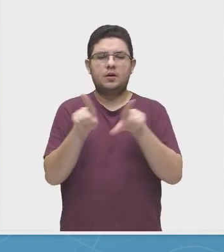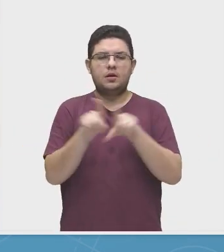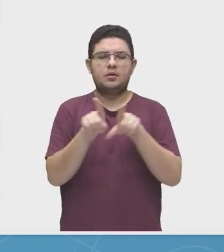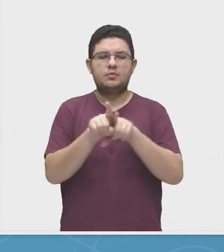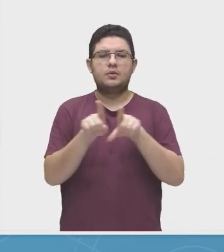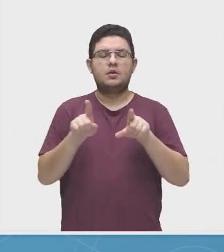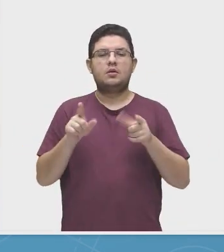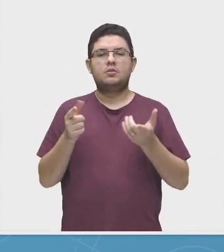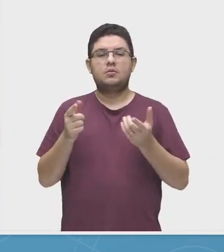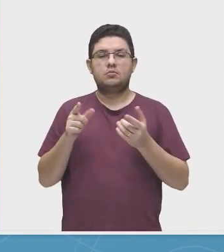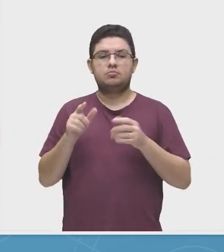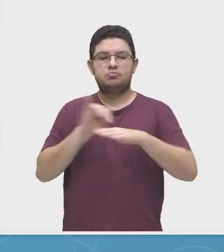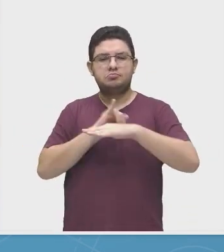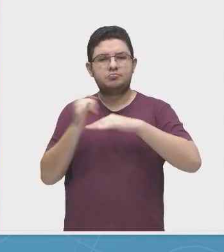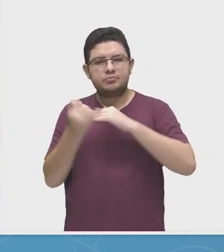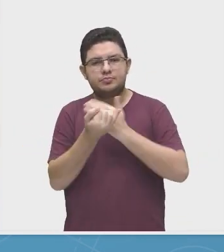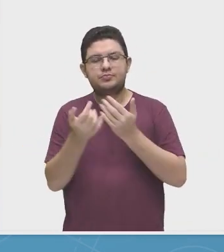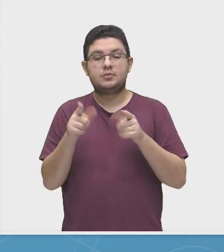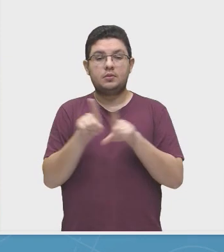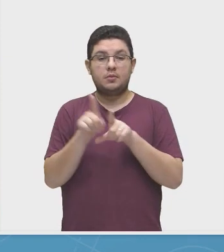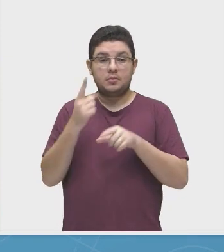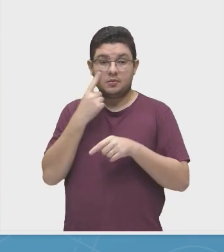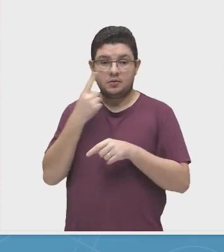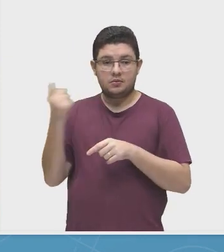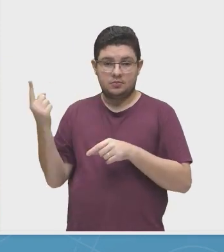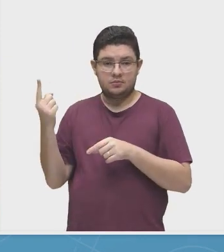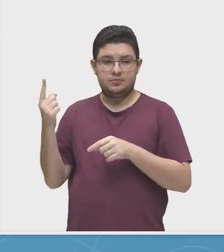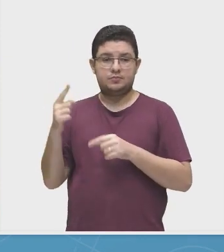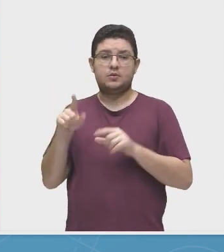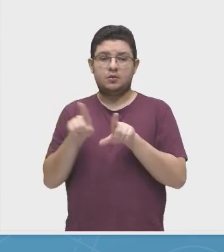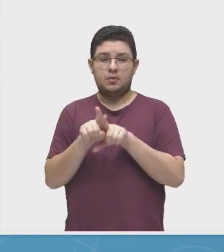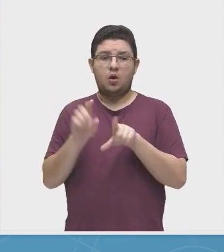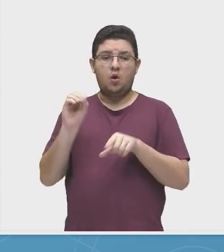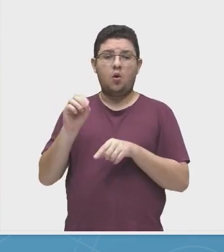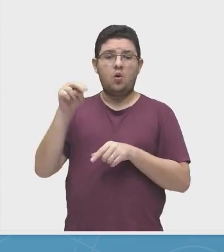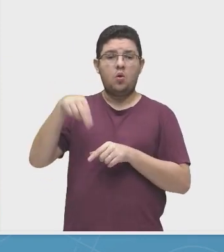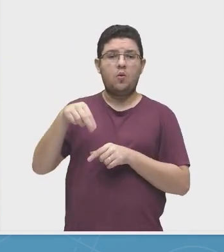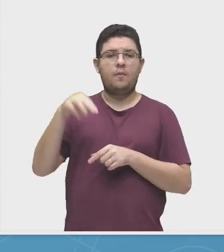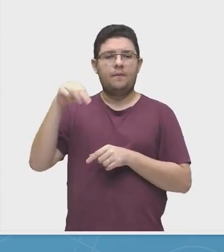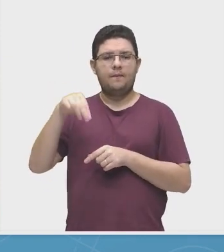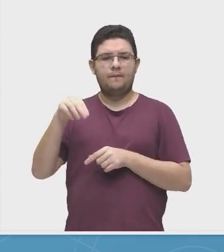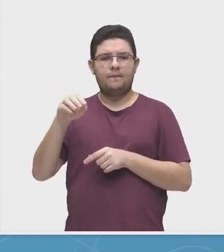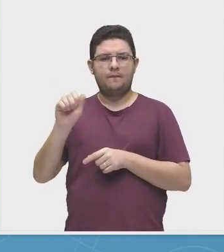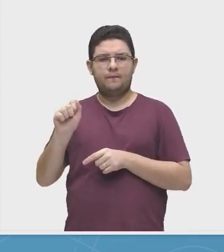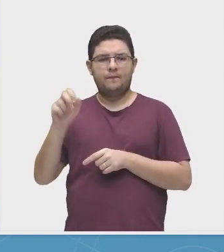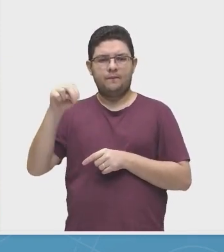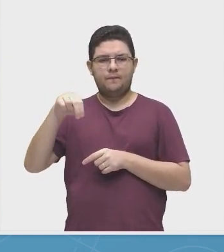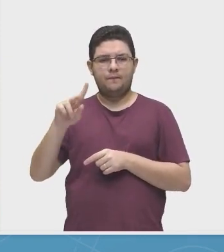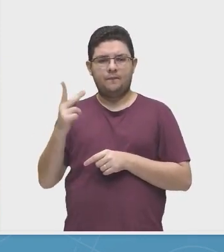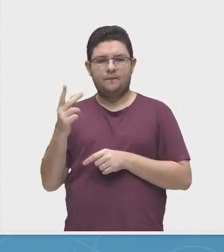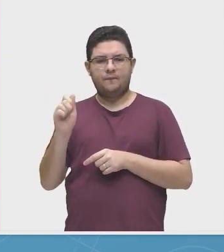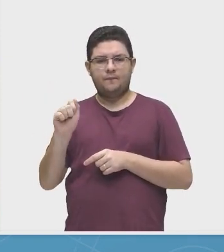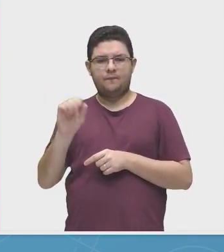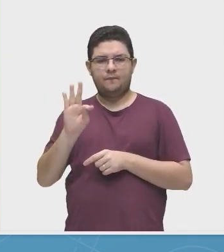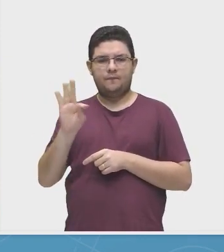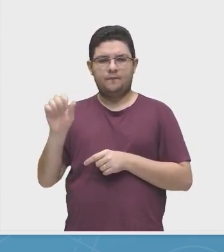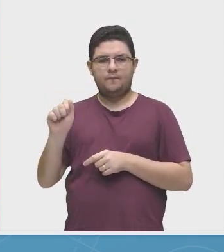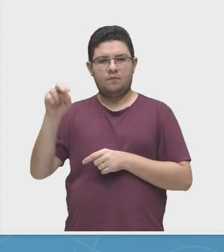Manhattan, então, né, Nova York, nós temos também a preposição do on, justamente porque é uma ilha.